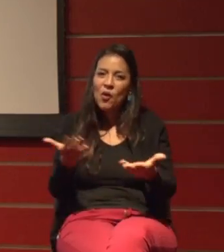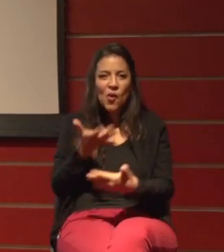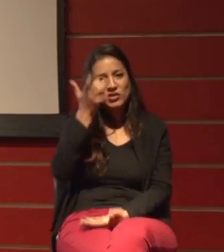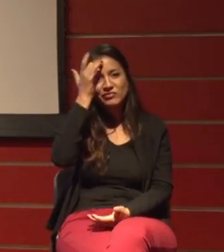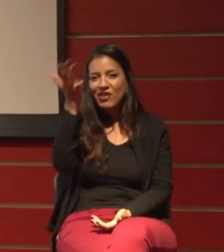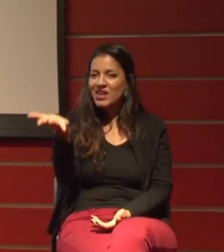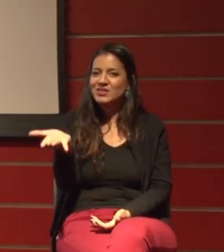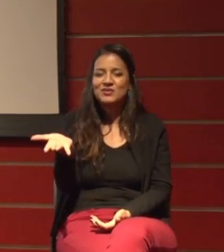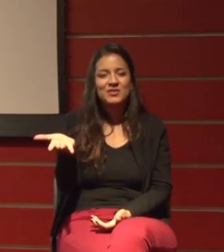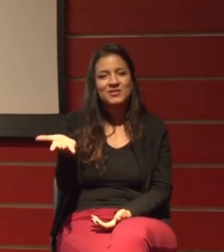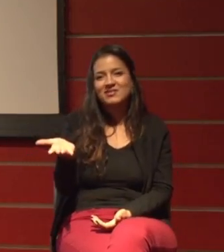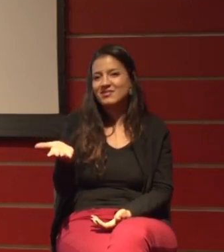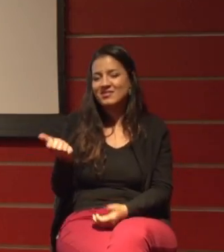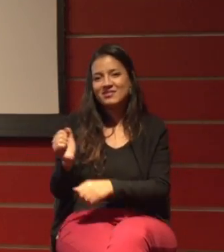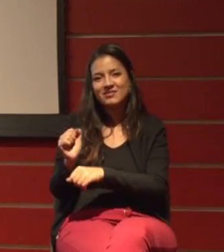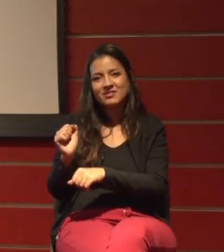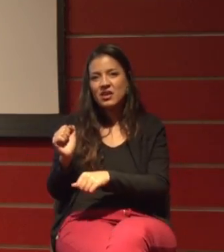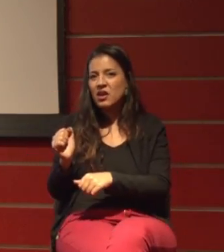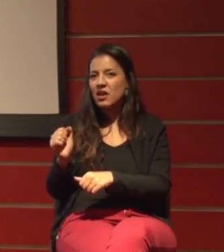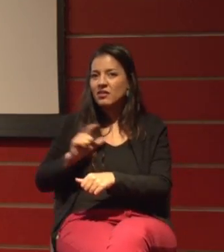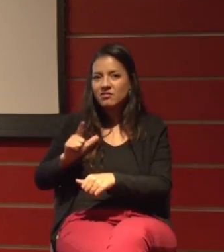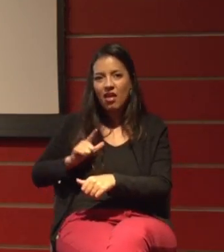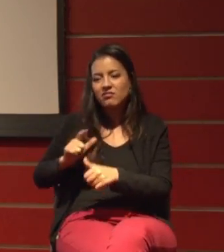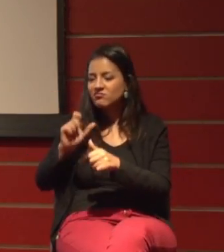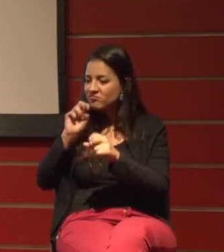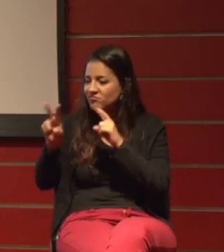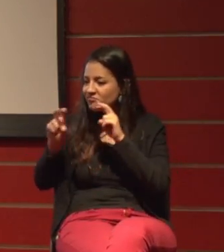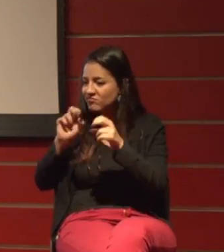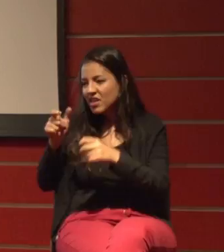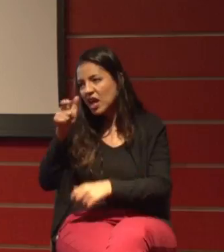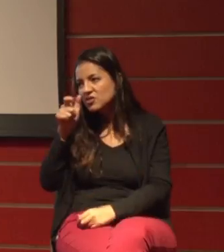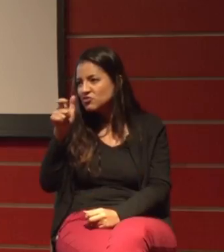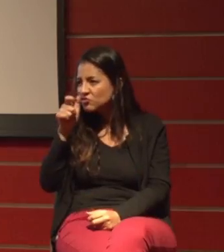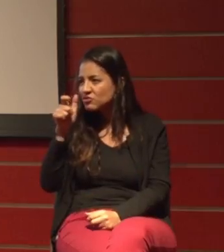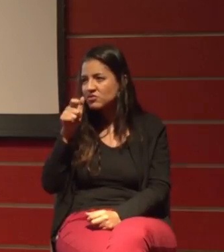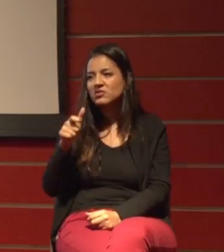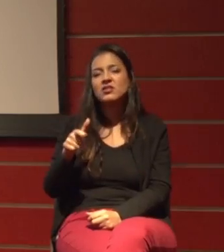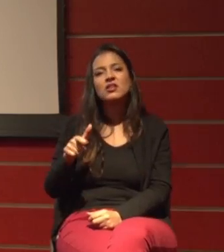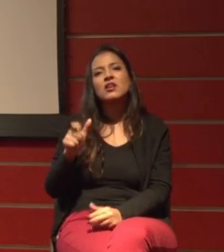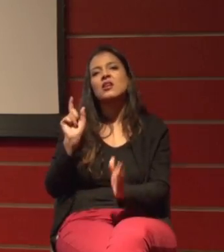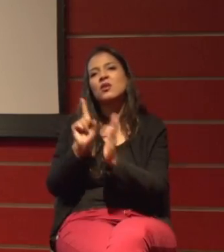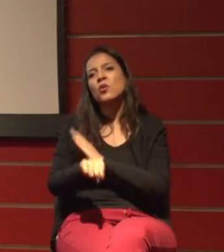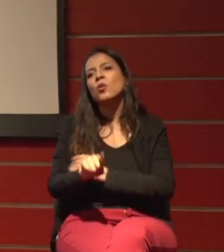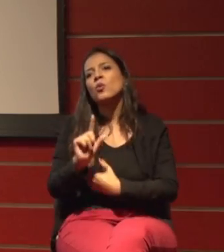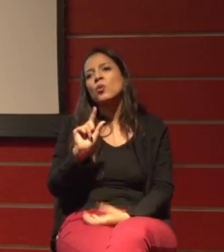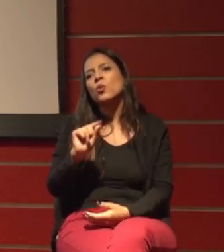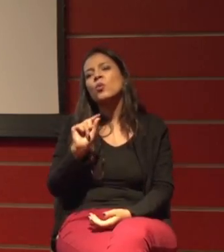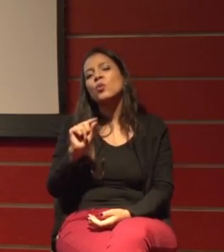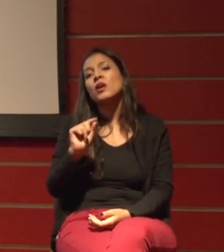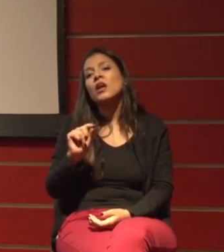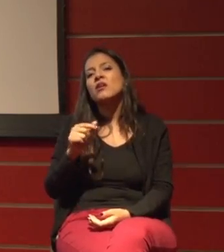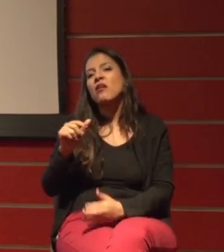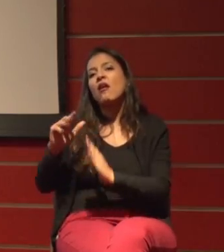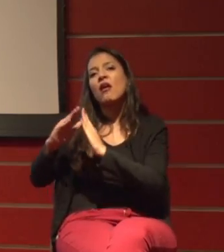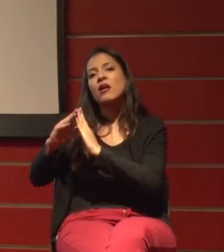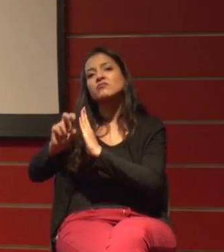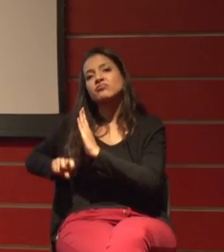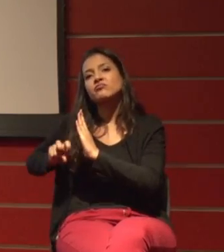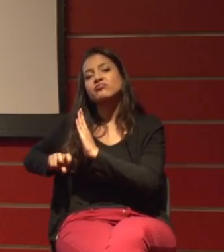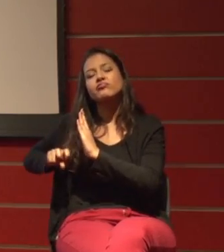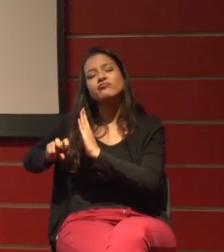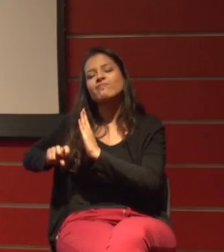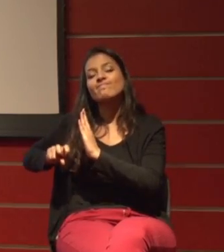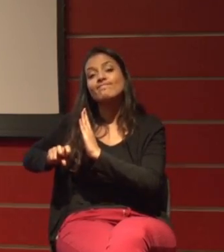de de assistir de de ver então o que que faria o que que me Tiraria de casa o que te faria o